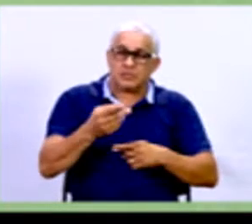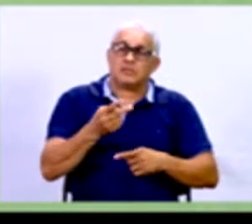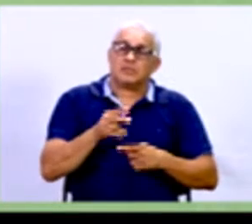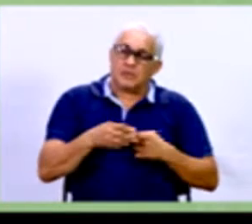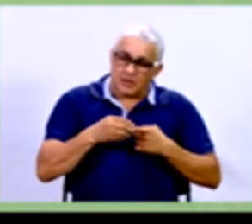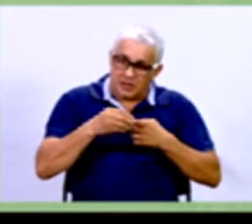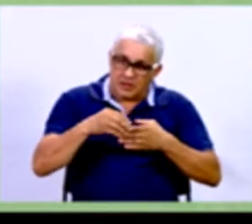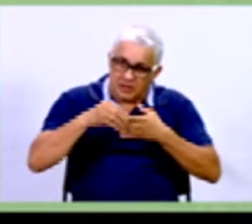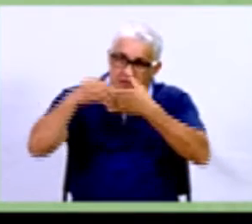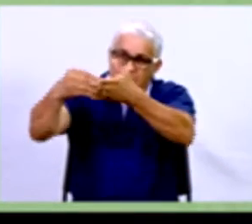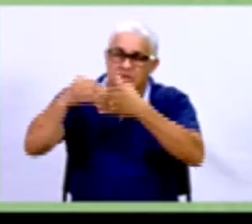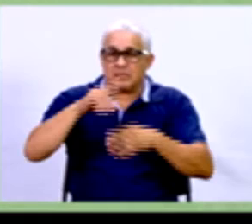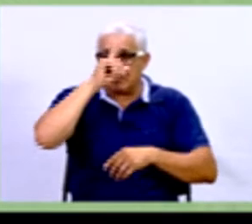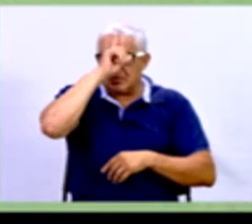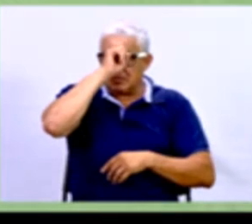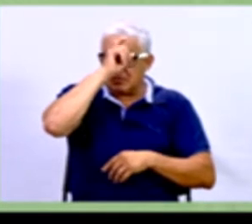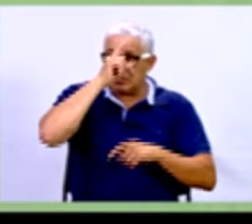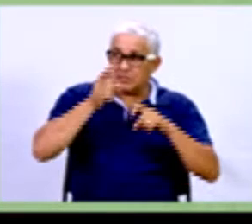certo?